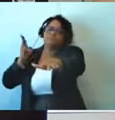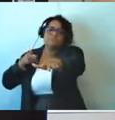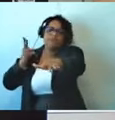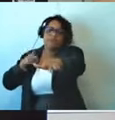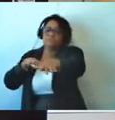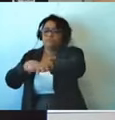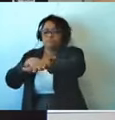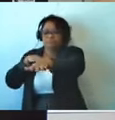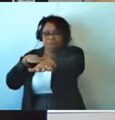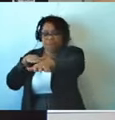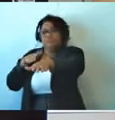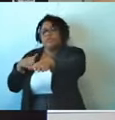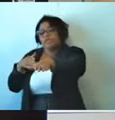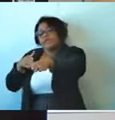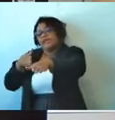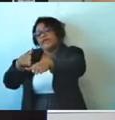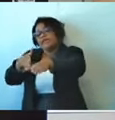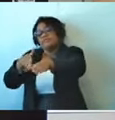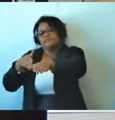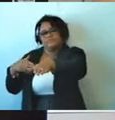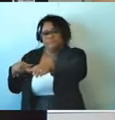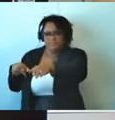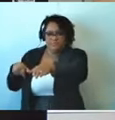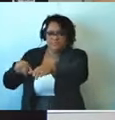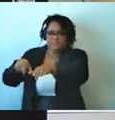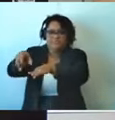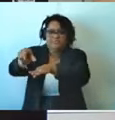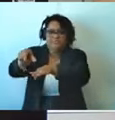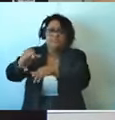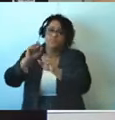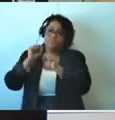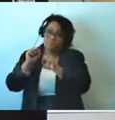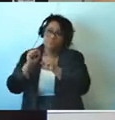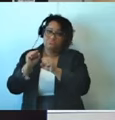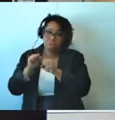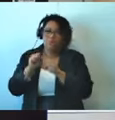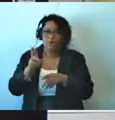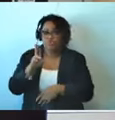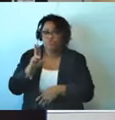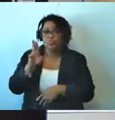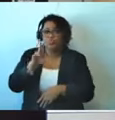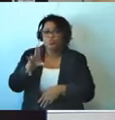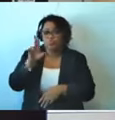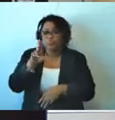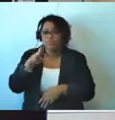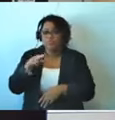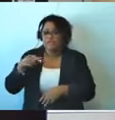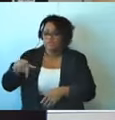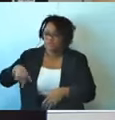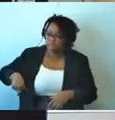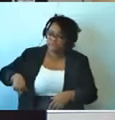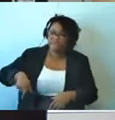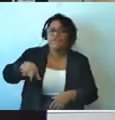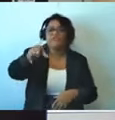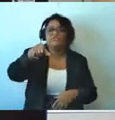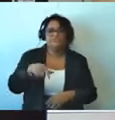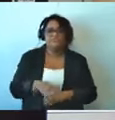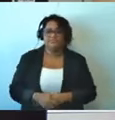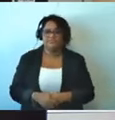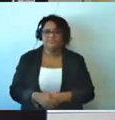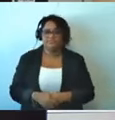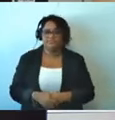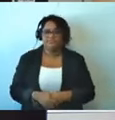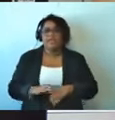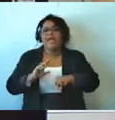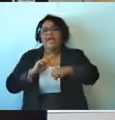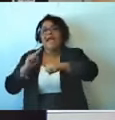passar. Por que não pode estar sinalizado? Né? Seria um sonho, por exemplo, agora que o anel vai ser municipalizado, que ali também já seja